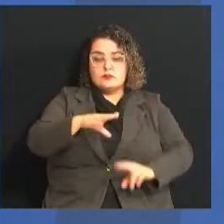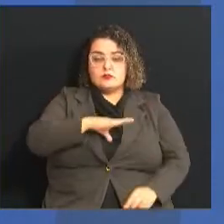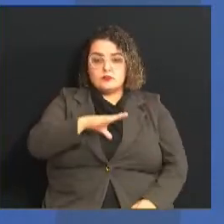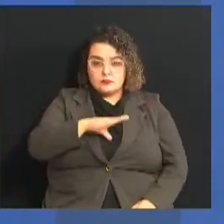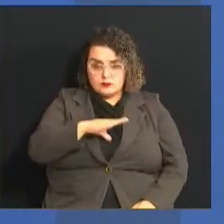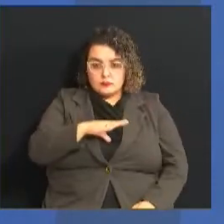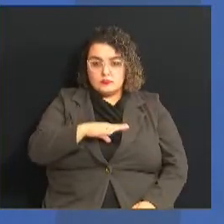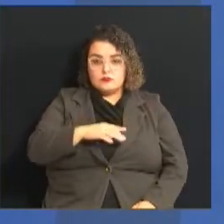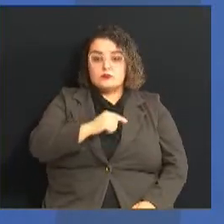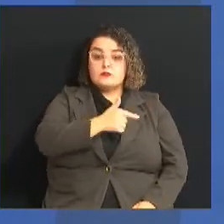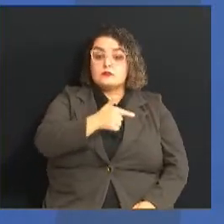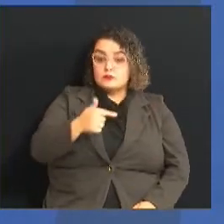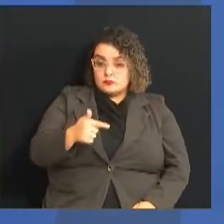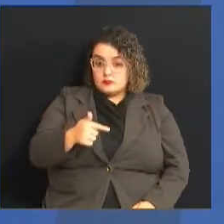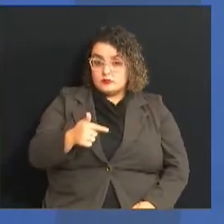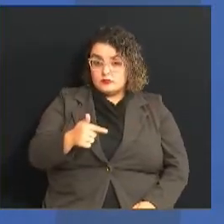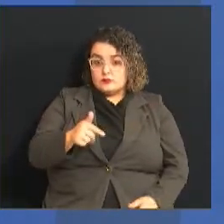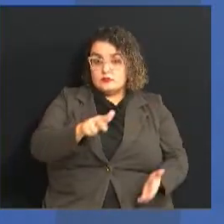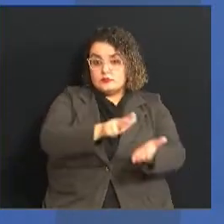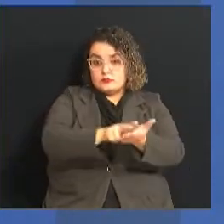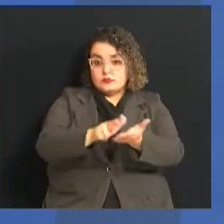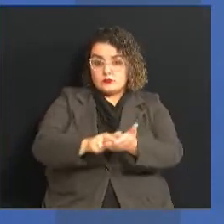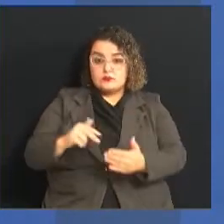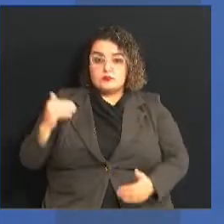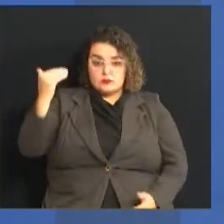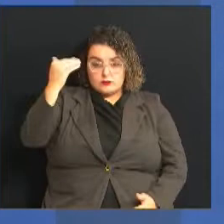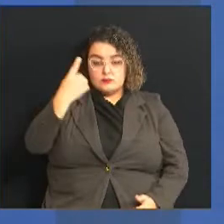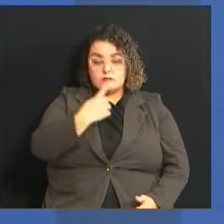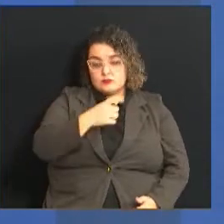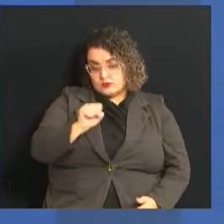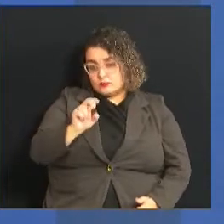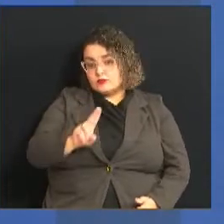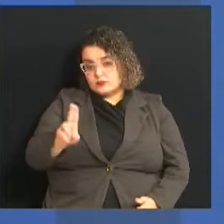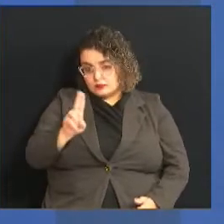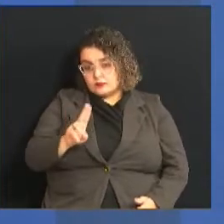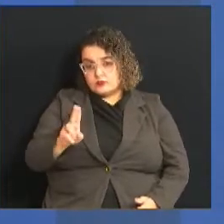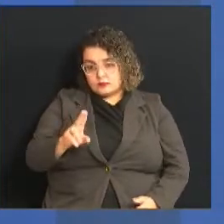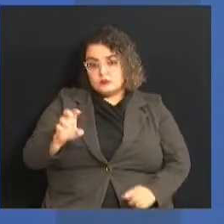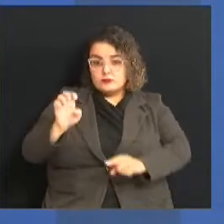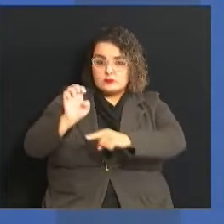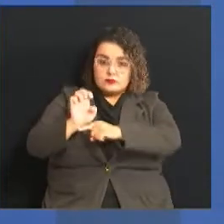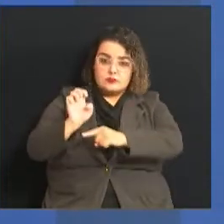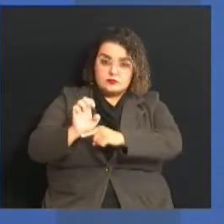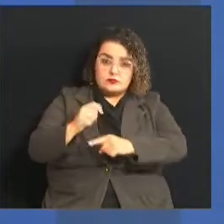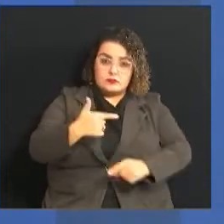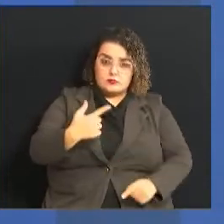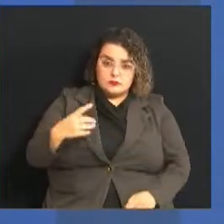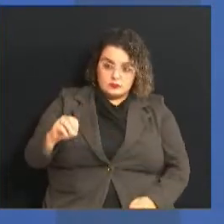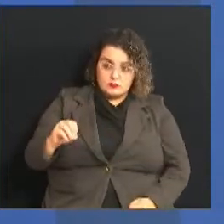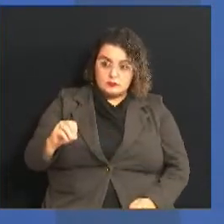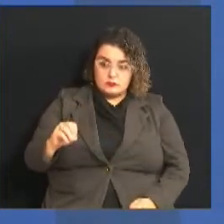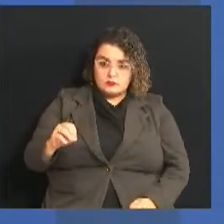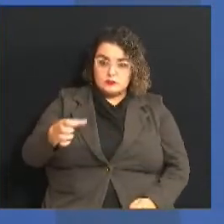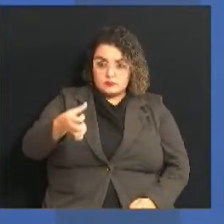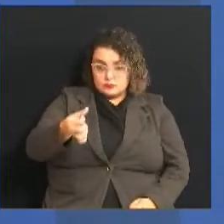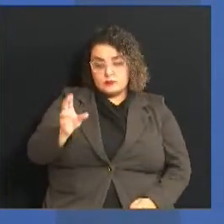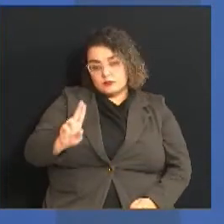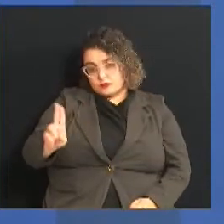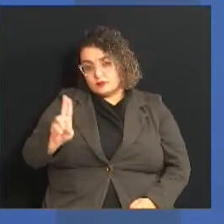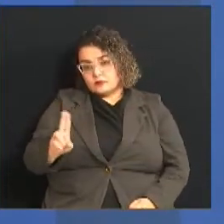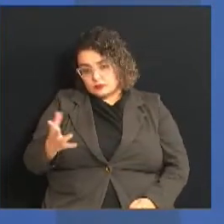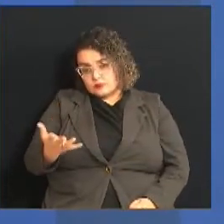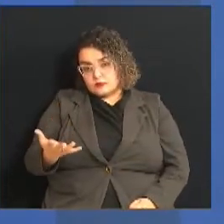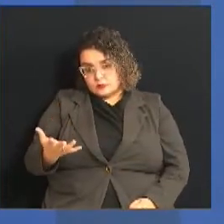27 leitos de UTI adulto, 18 estão ocupados. Na rede estadual, 10 leitos, dos quais 6 ocupados. E na